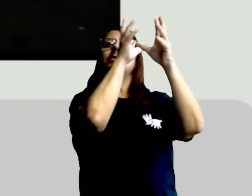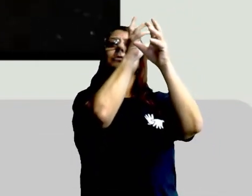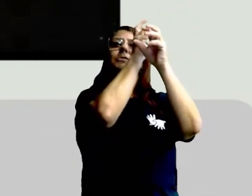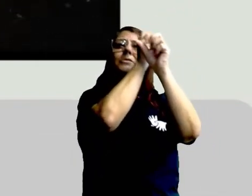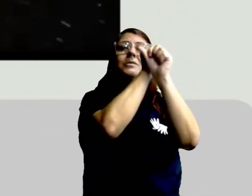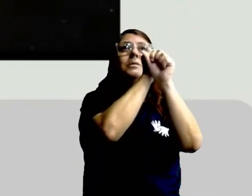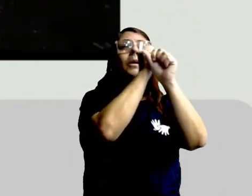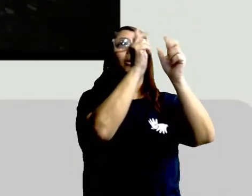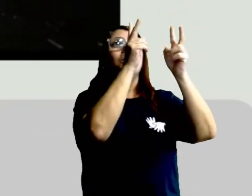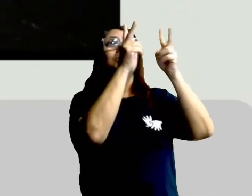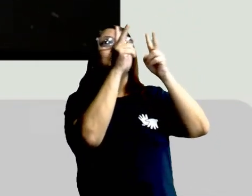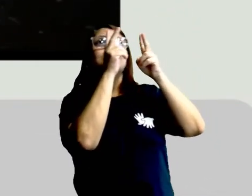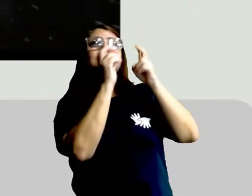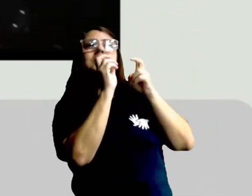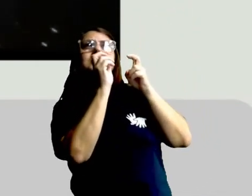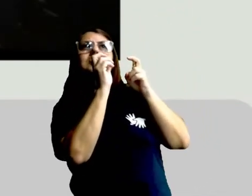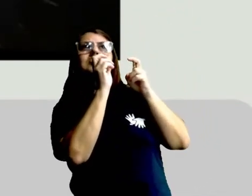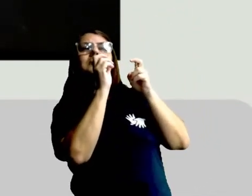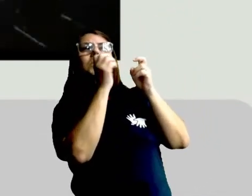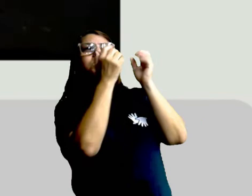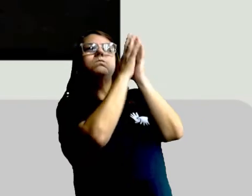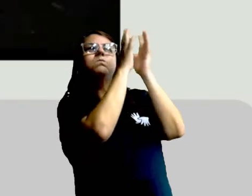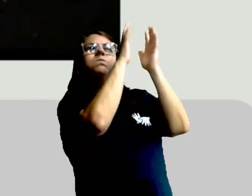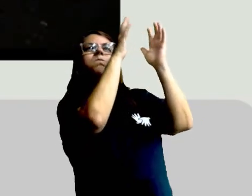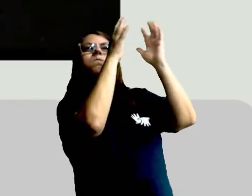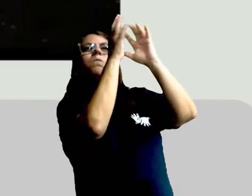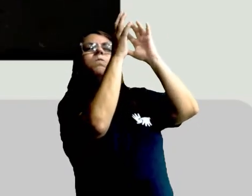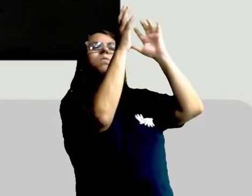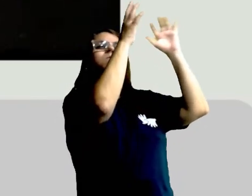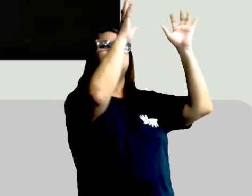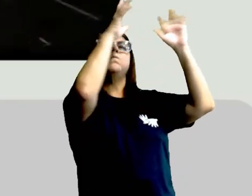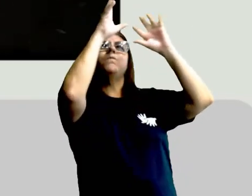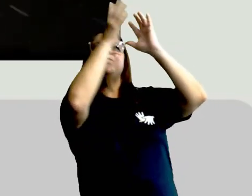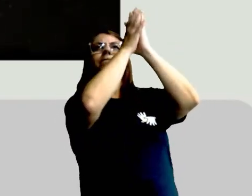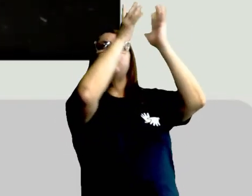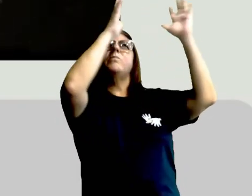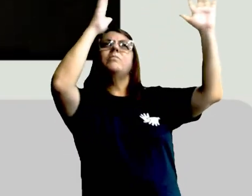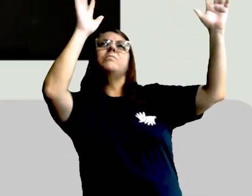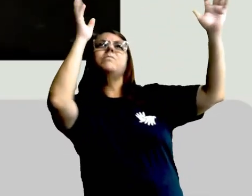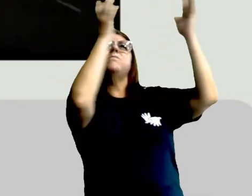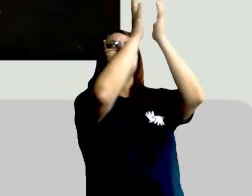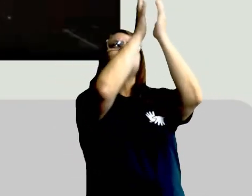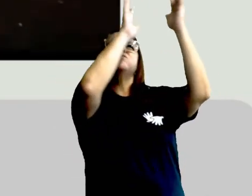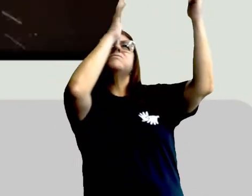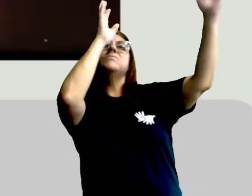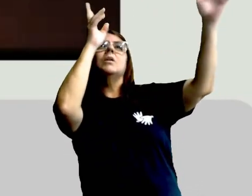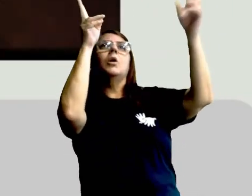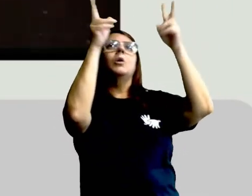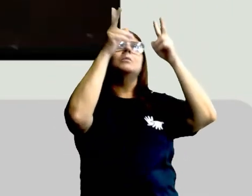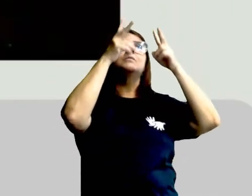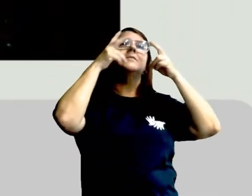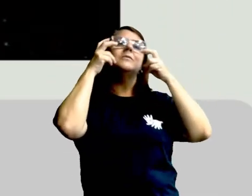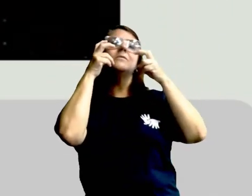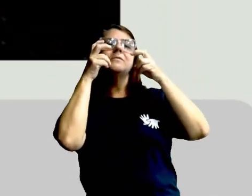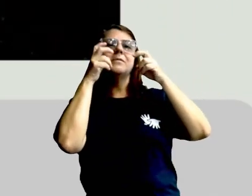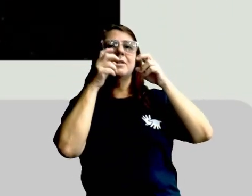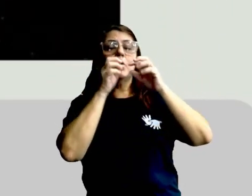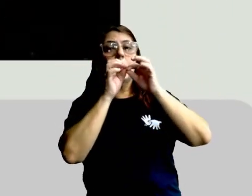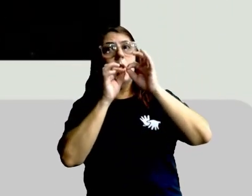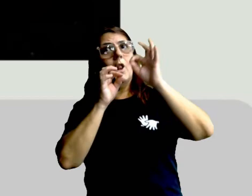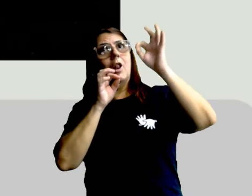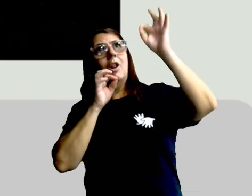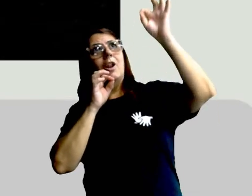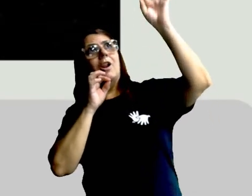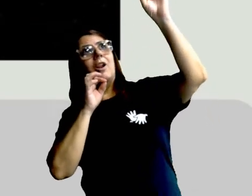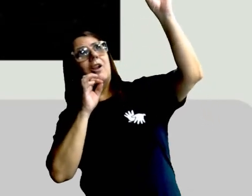escuridão, estamos observando o resultado prático de processos físicos que produzem a luz vista aqui da Terra. Ou